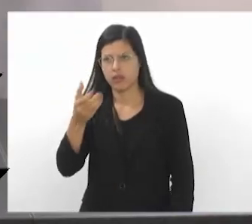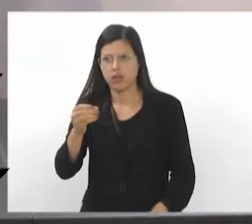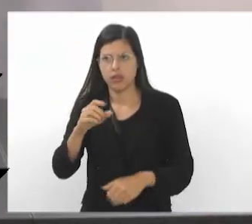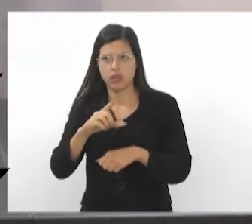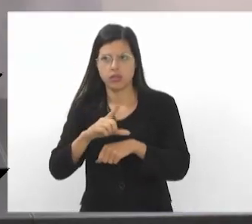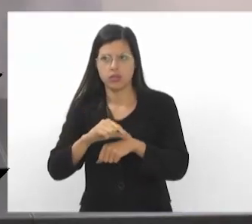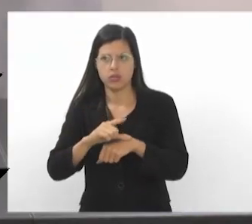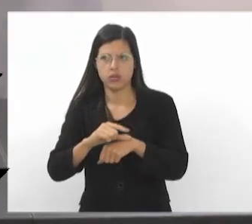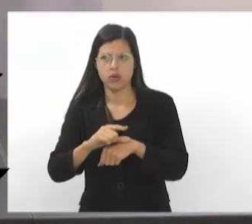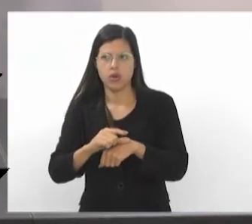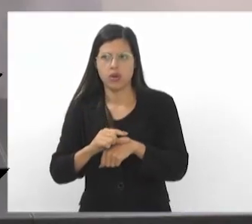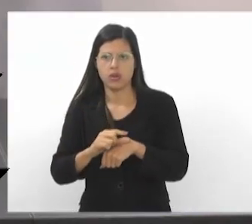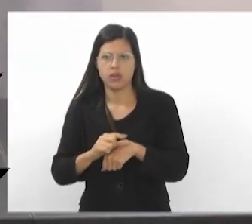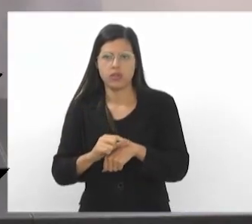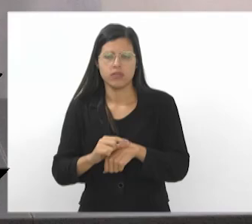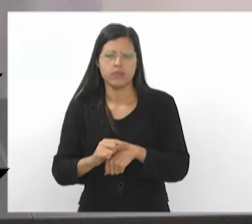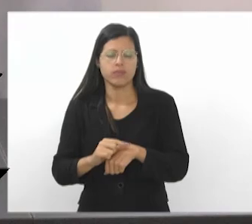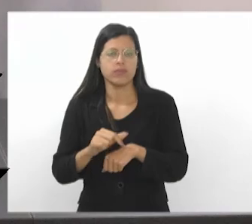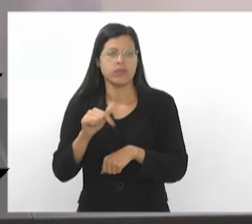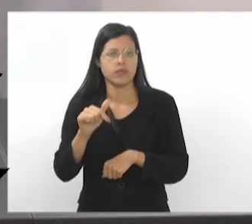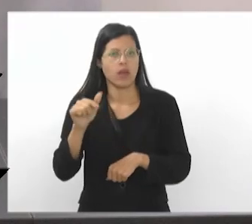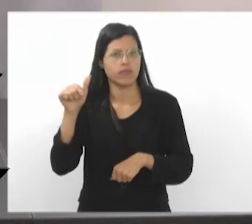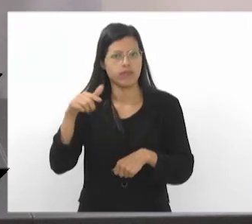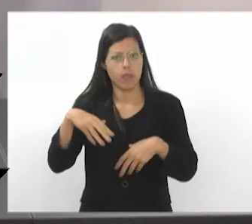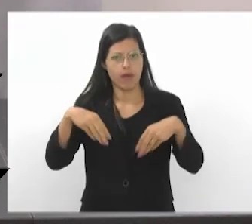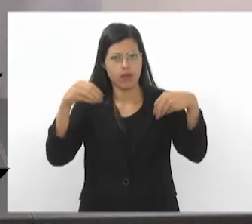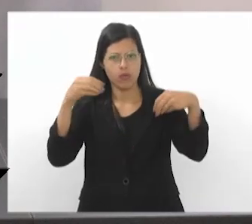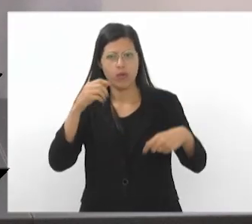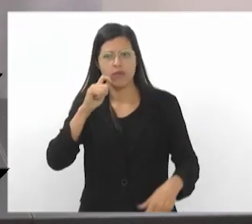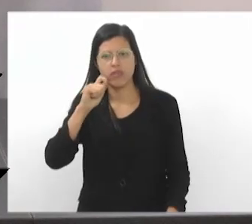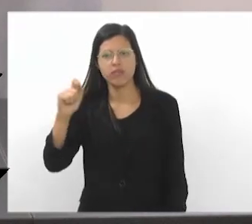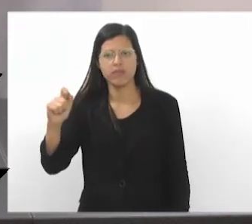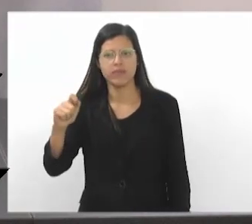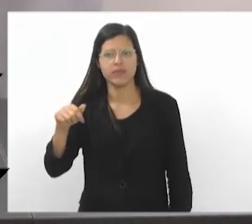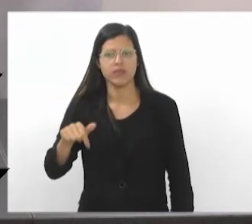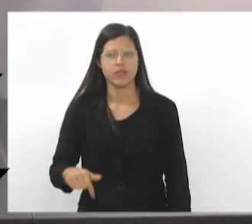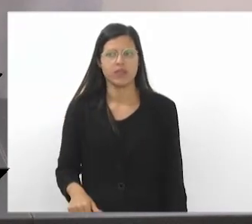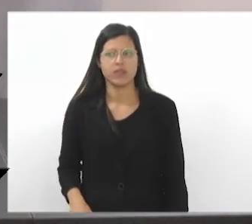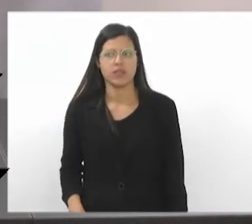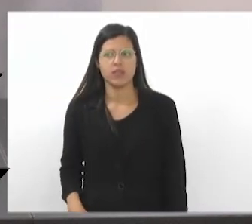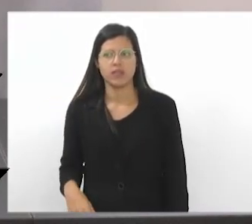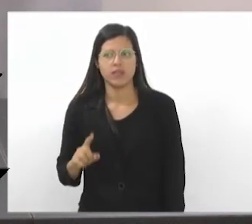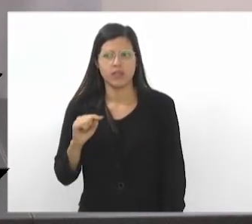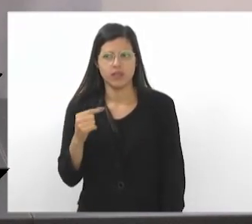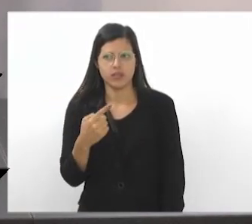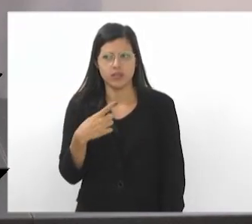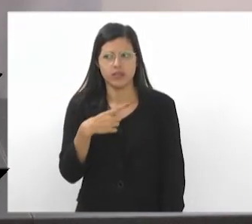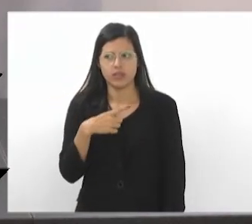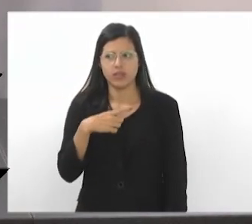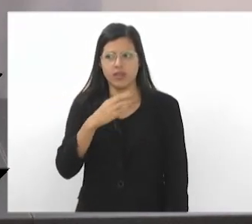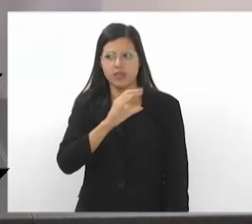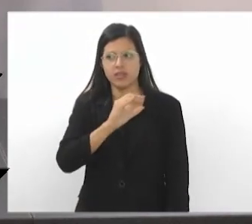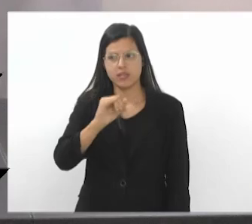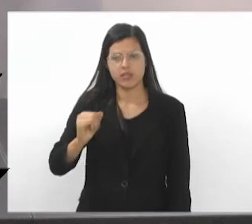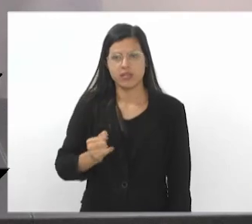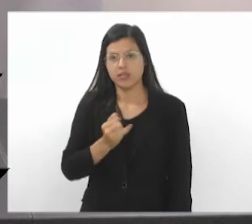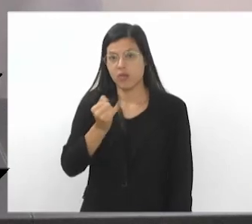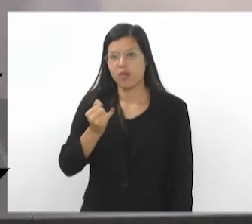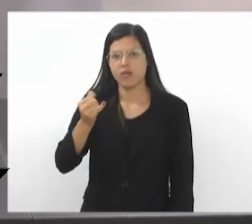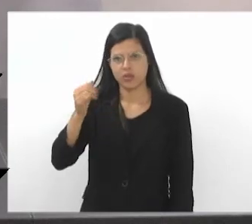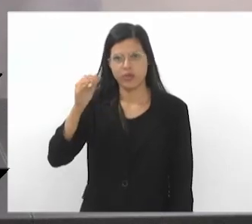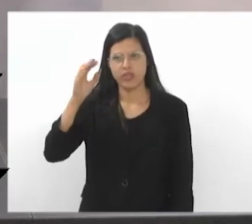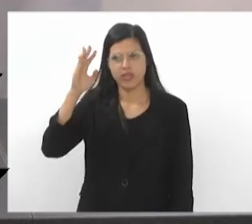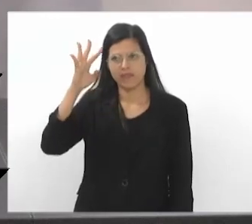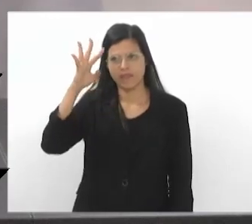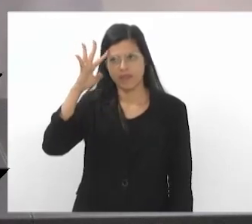foi um encaminhamento que fiz ontem à noite, porque nós tínhamos habitualmente já marcado a CCJ de quarta-feira. Sim,